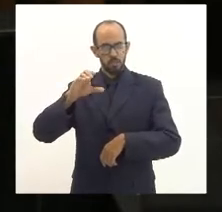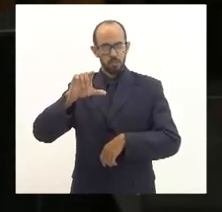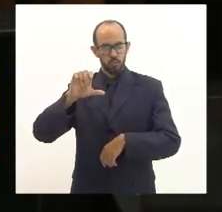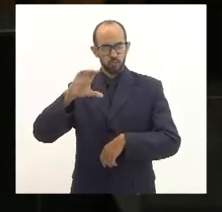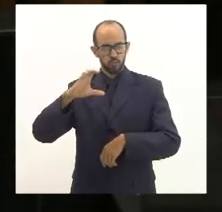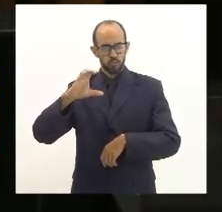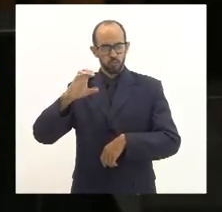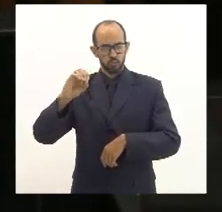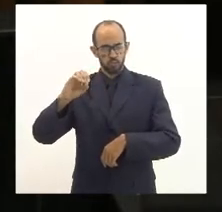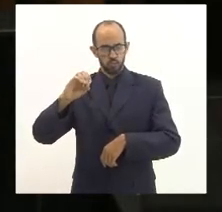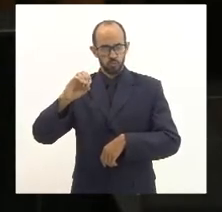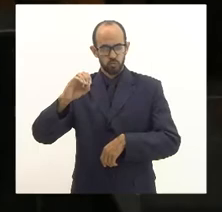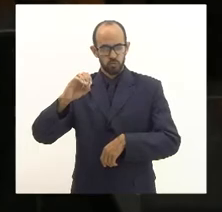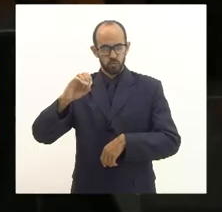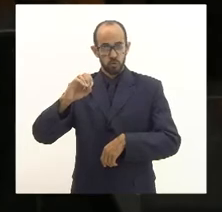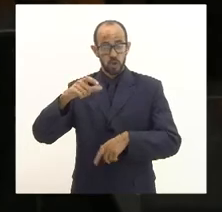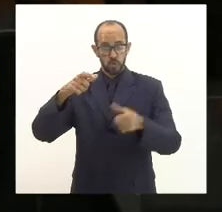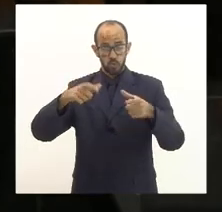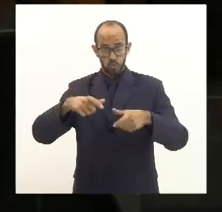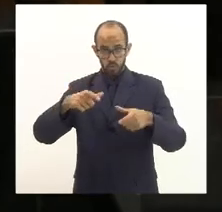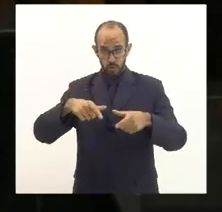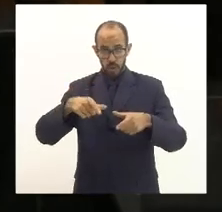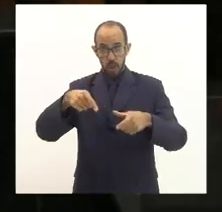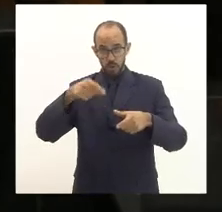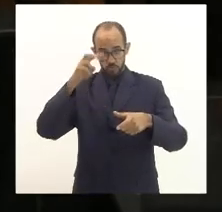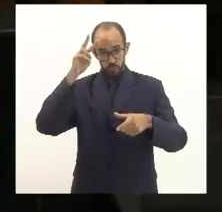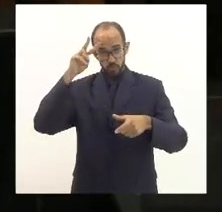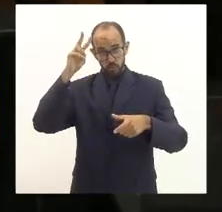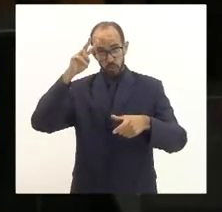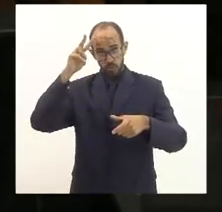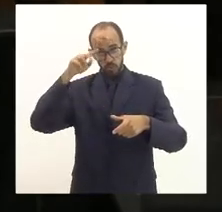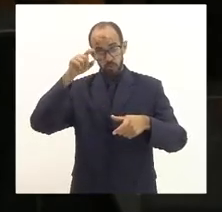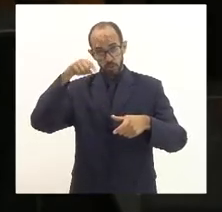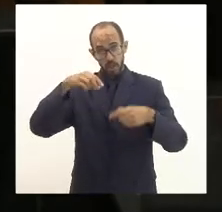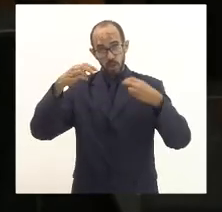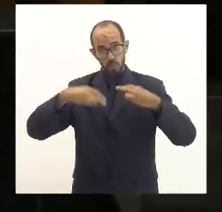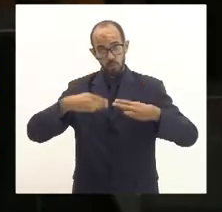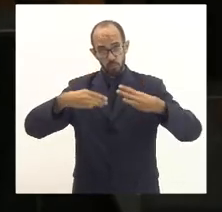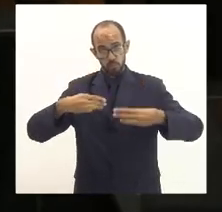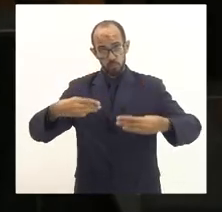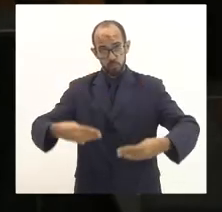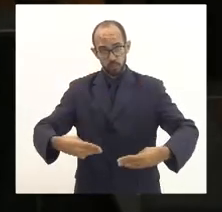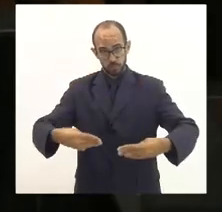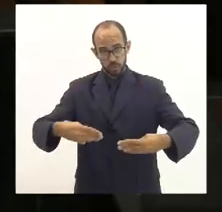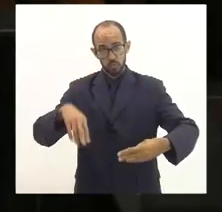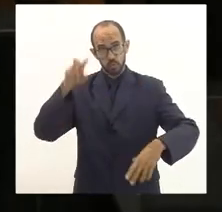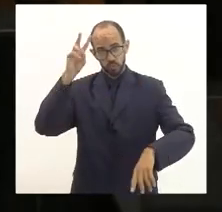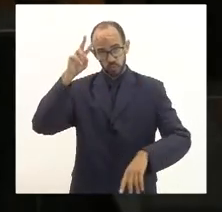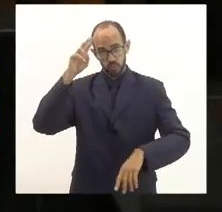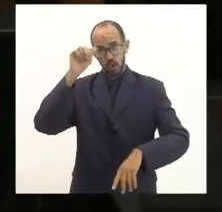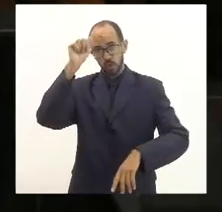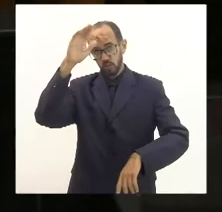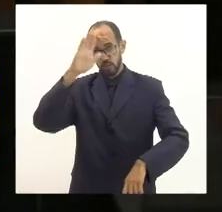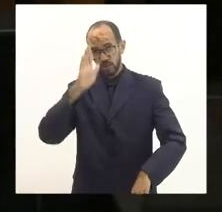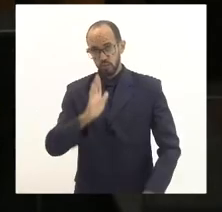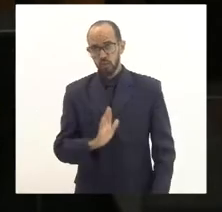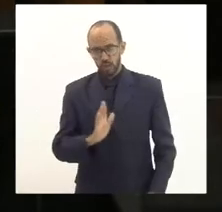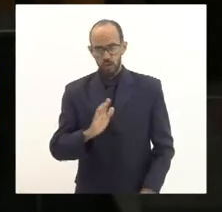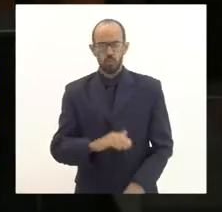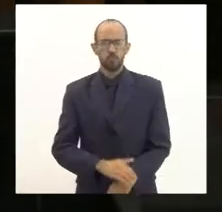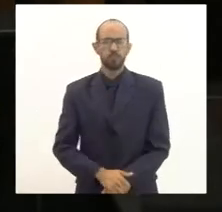dessa dessa história Colonial é o Museu Histórico Nacional